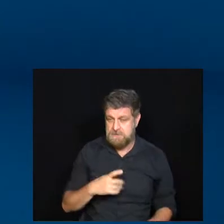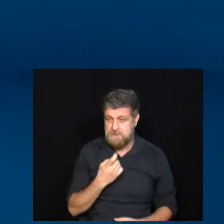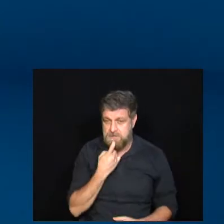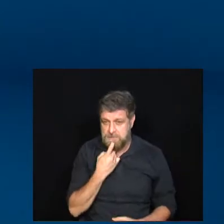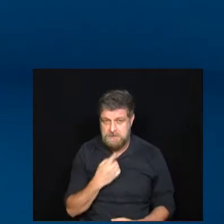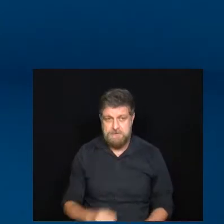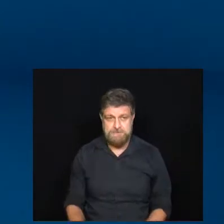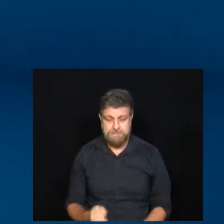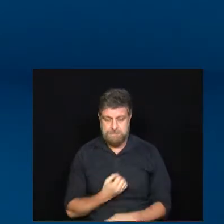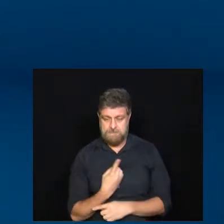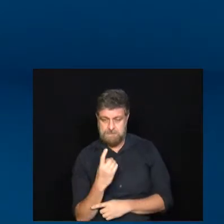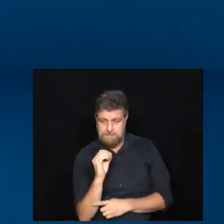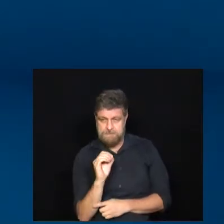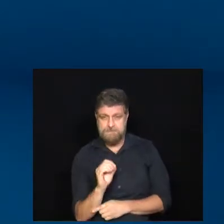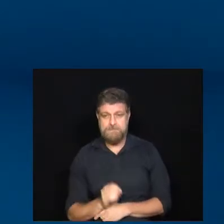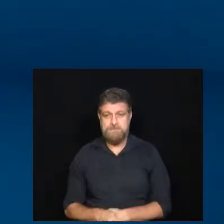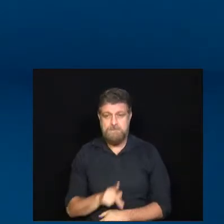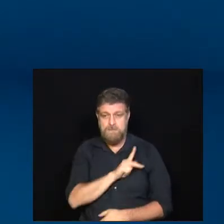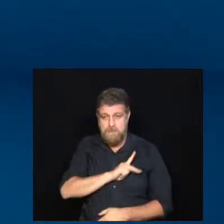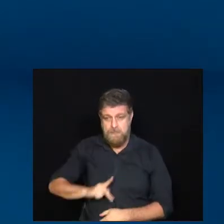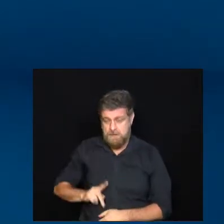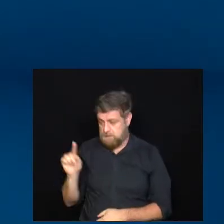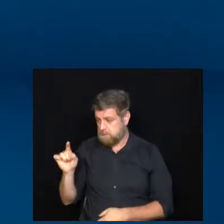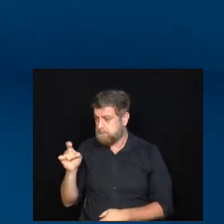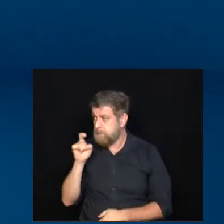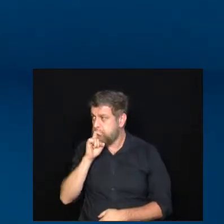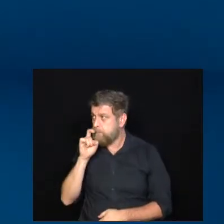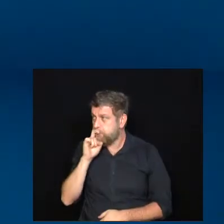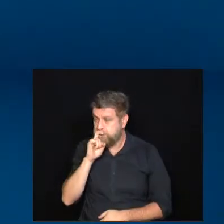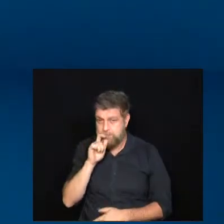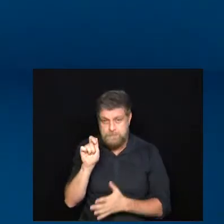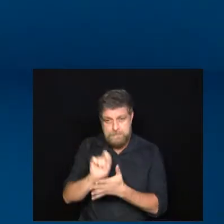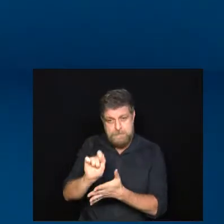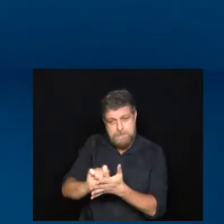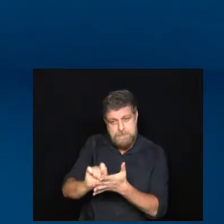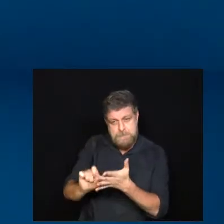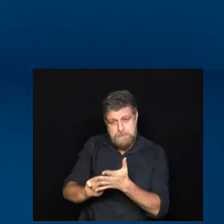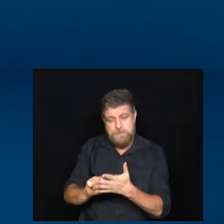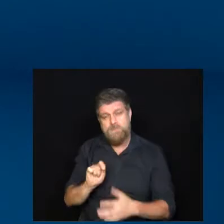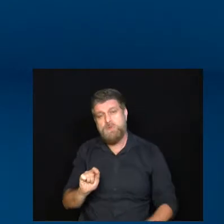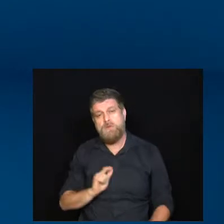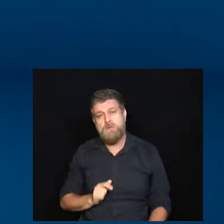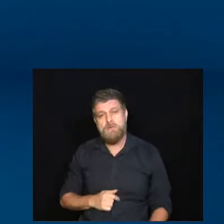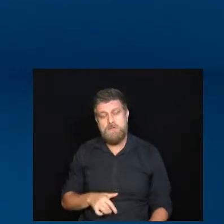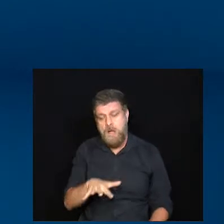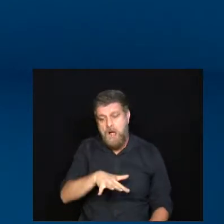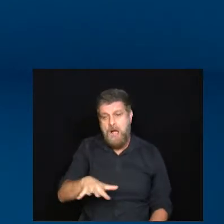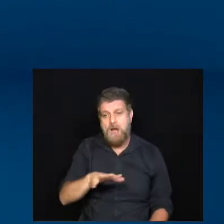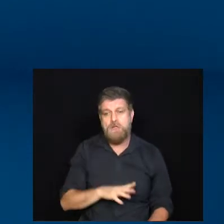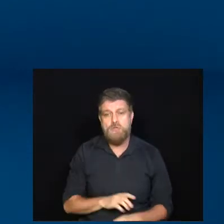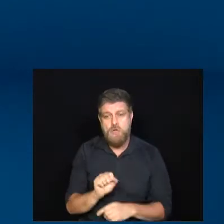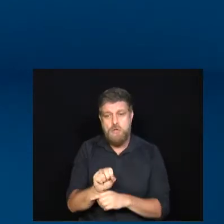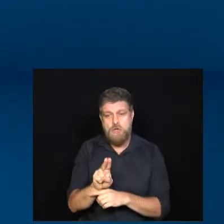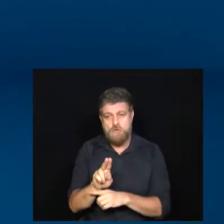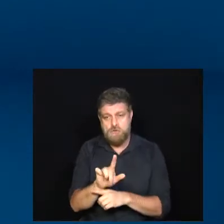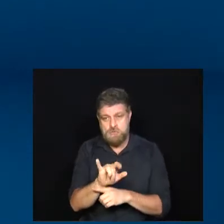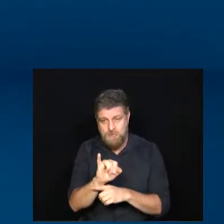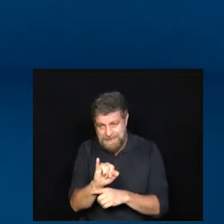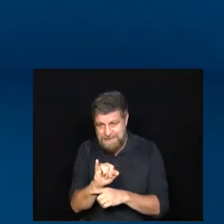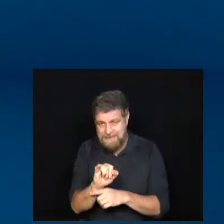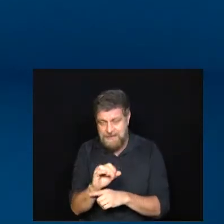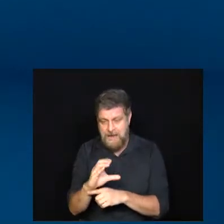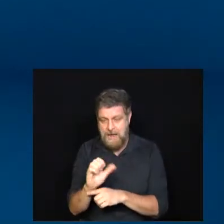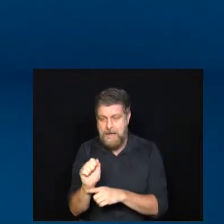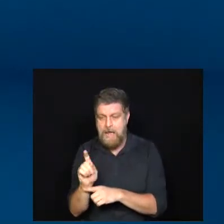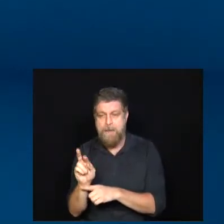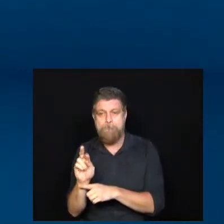é o projeto de autoria do presidente da Câmara, o vereador Zé Carlos, que denomina Espaço Doutora Sueli Cabral Hatzen, parte